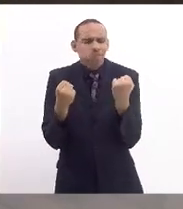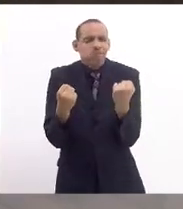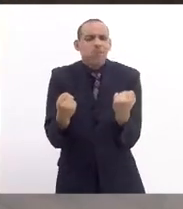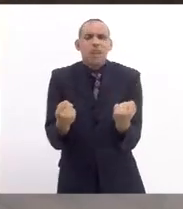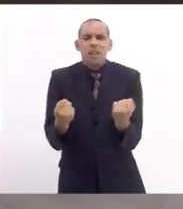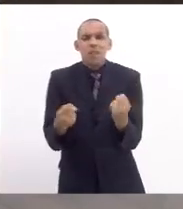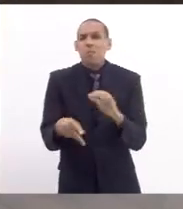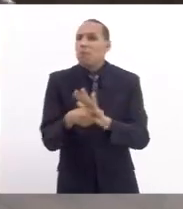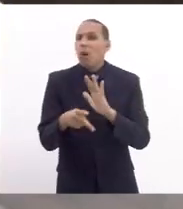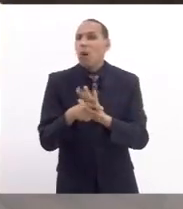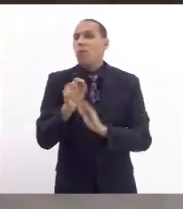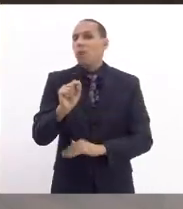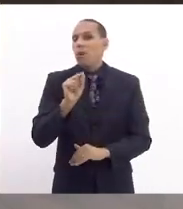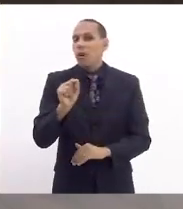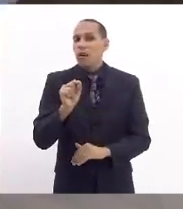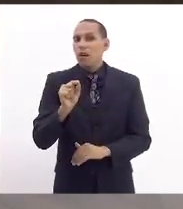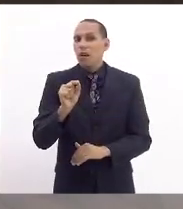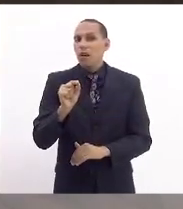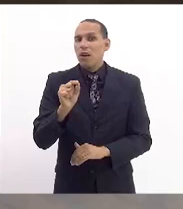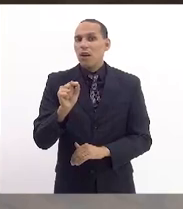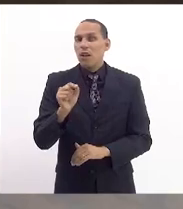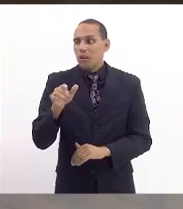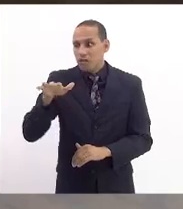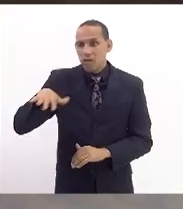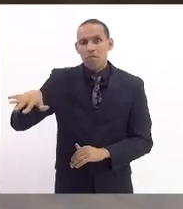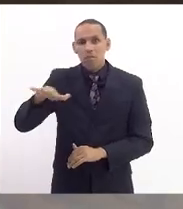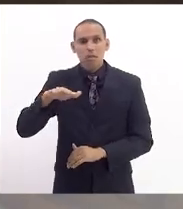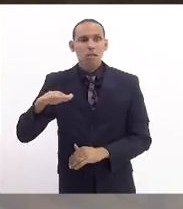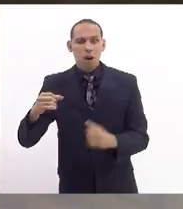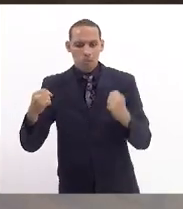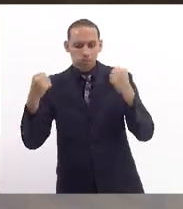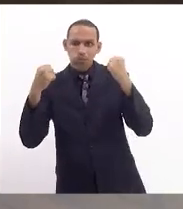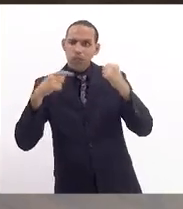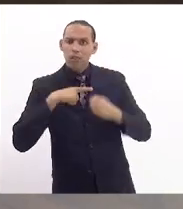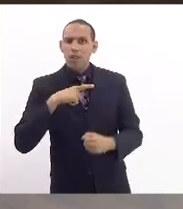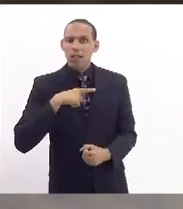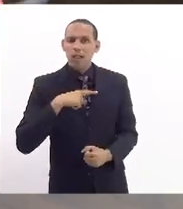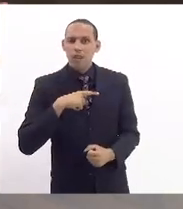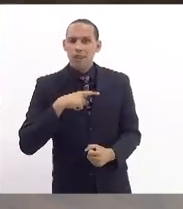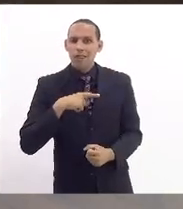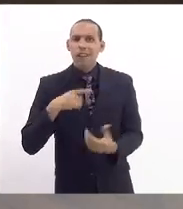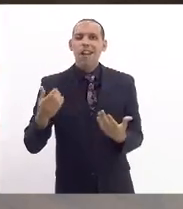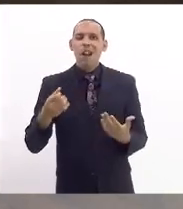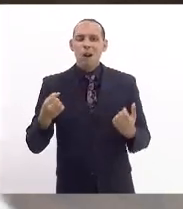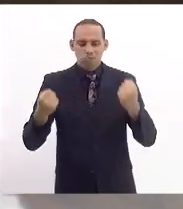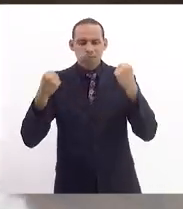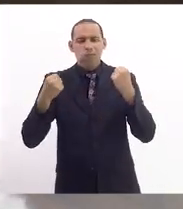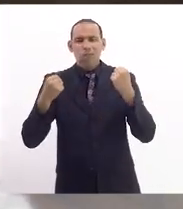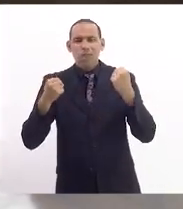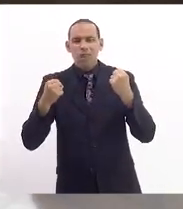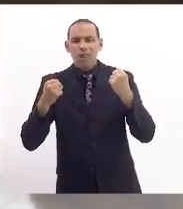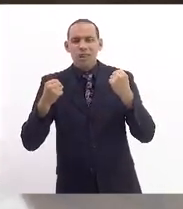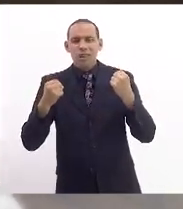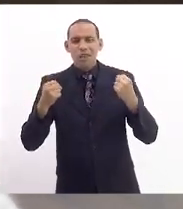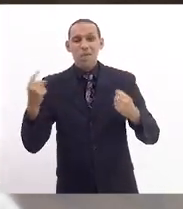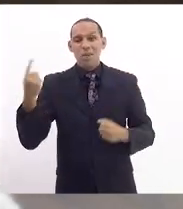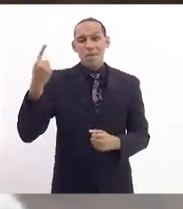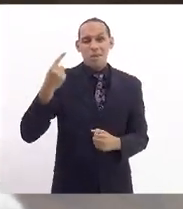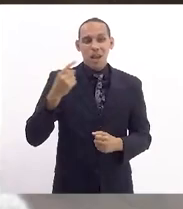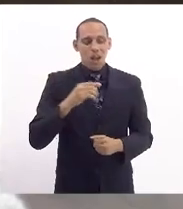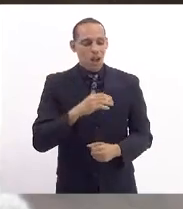que tem daqueles que têm o poder lá e colocam muito mais o poder na frente do que o coração